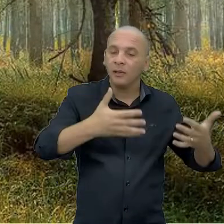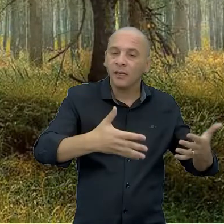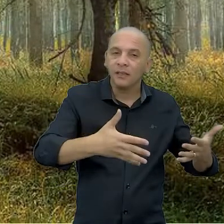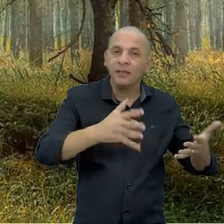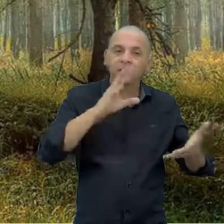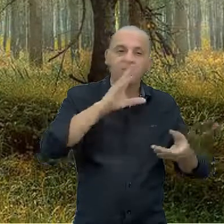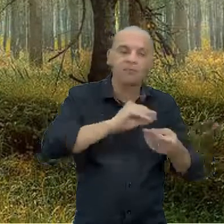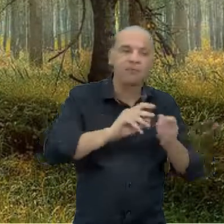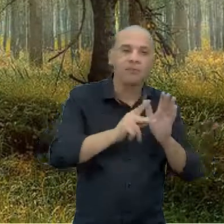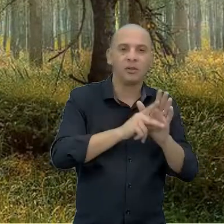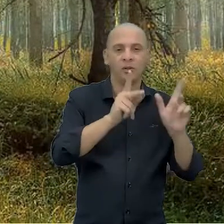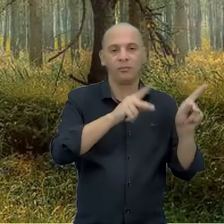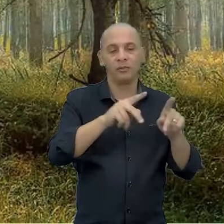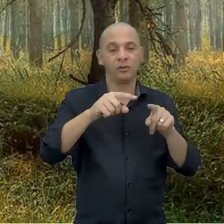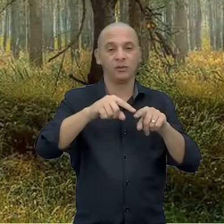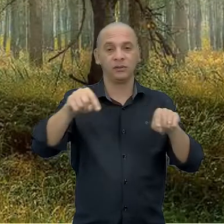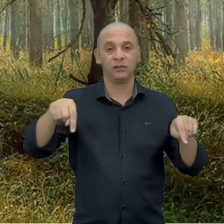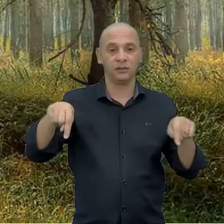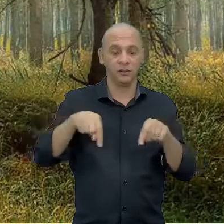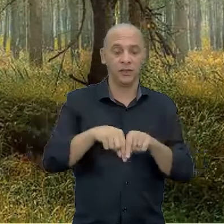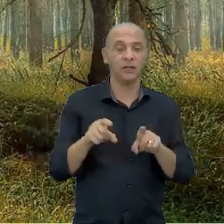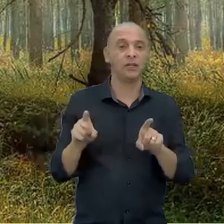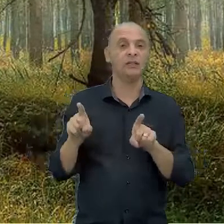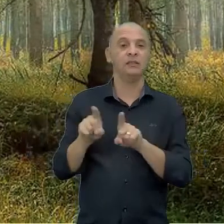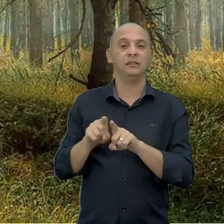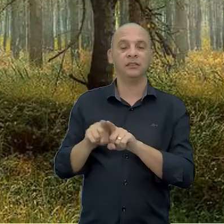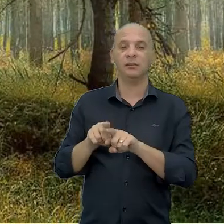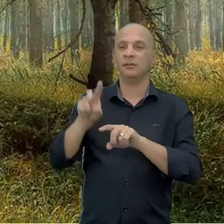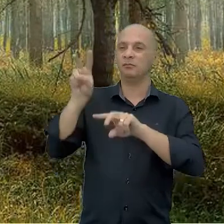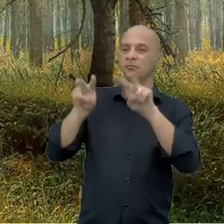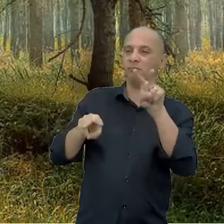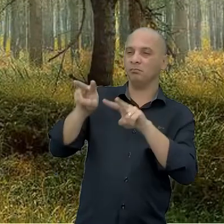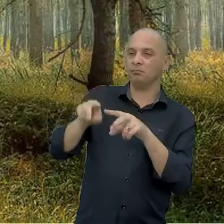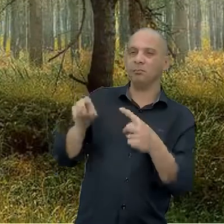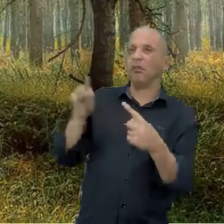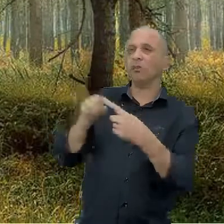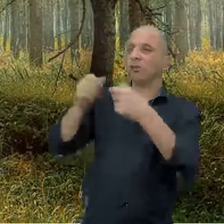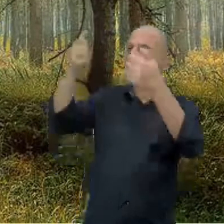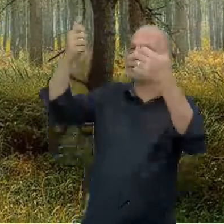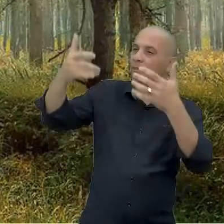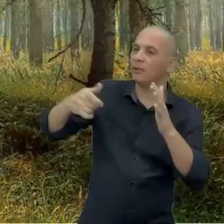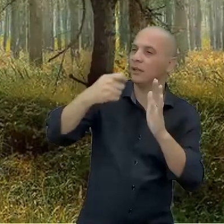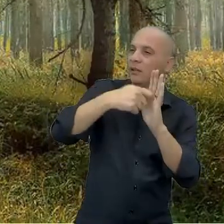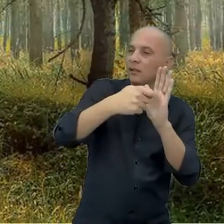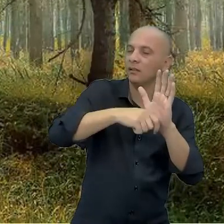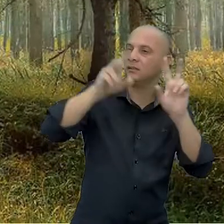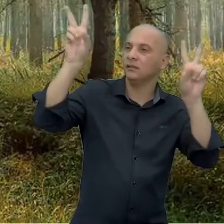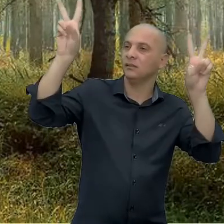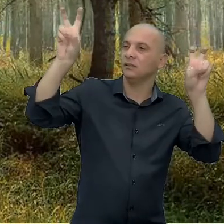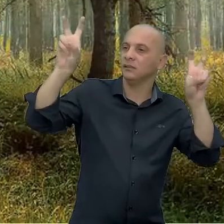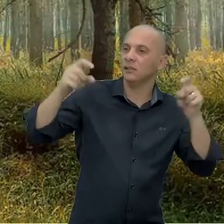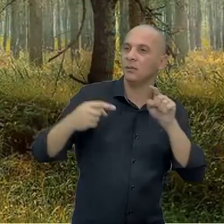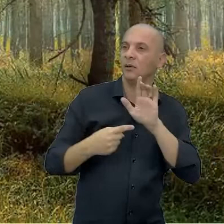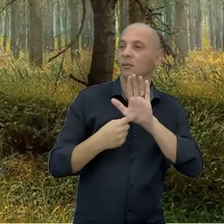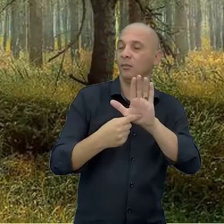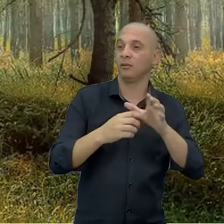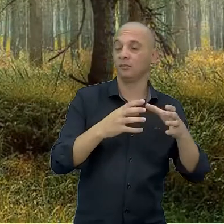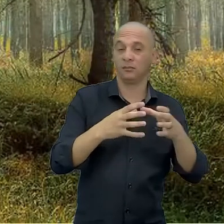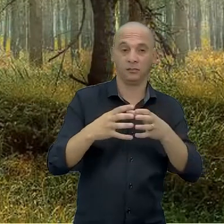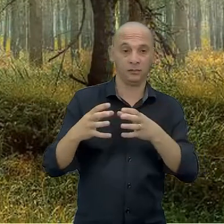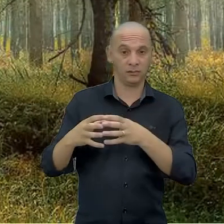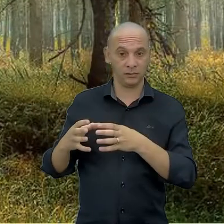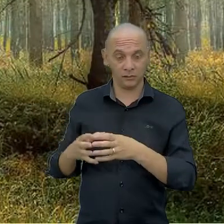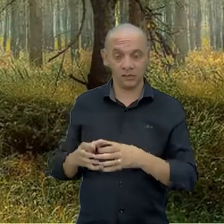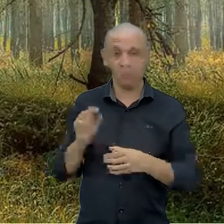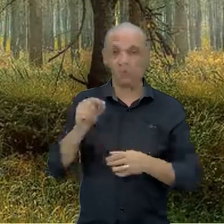pelo professor em sala de aula, assim como observações pertinentes aos temas apresentados pelos grupos,